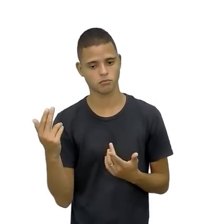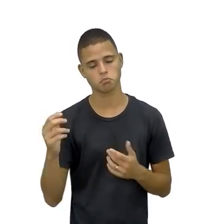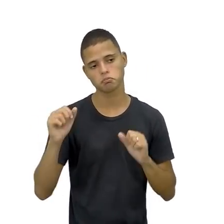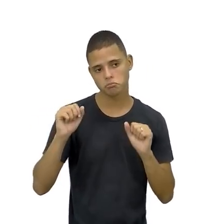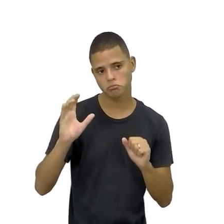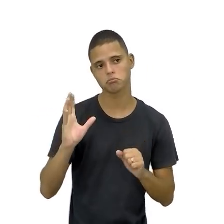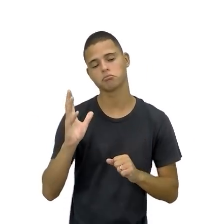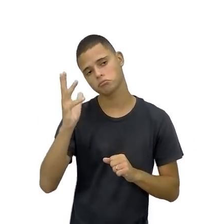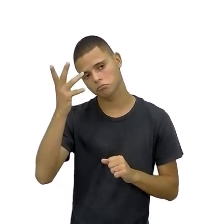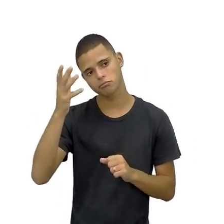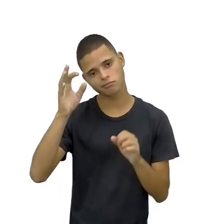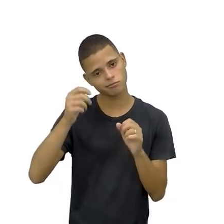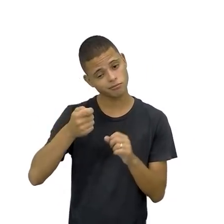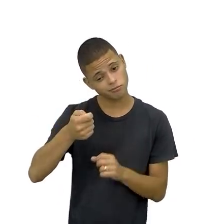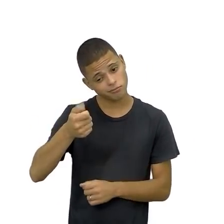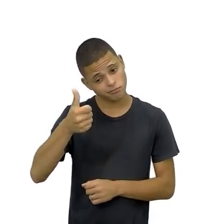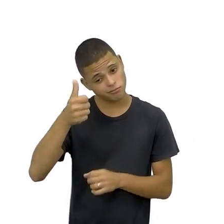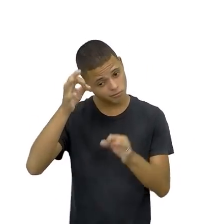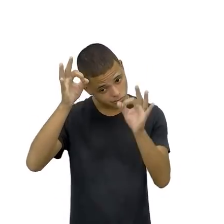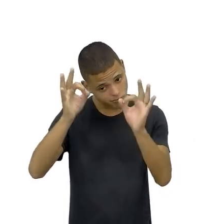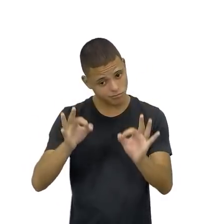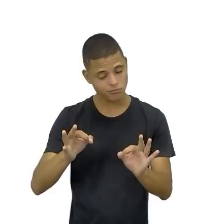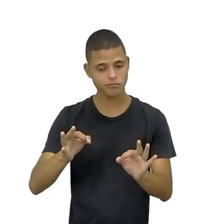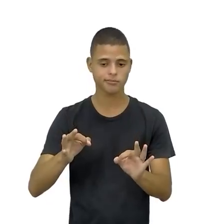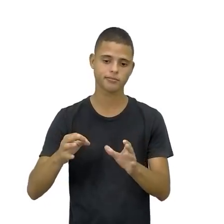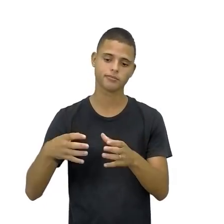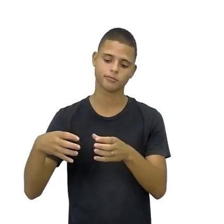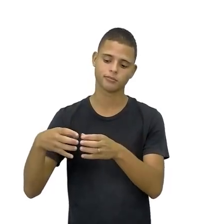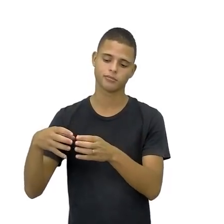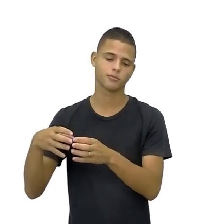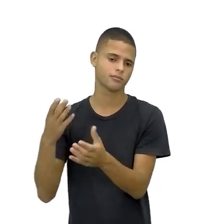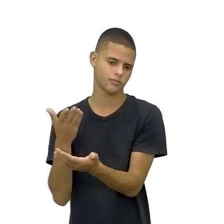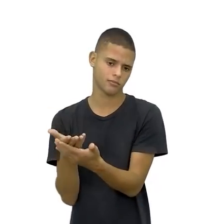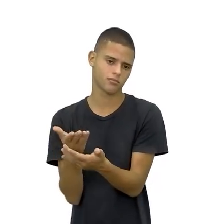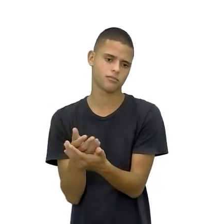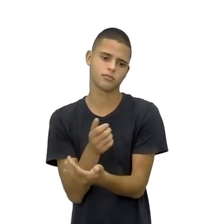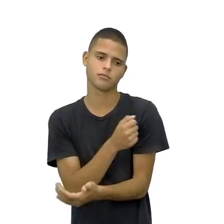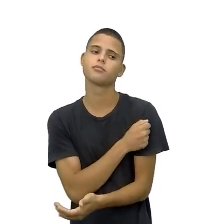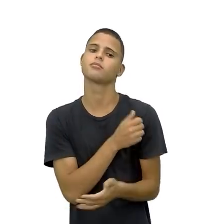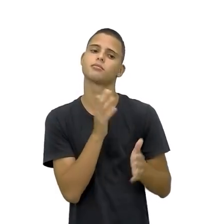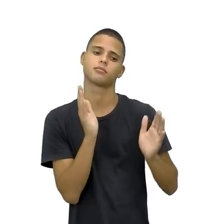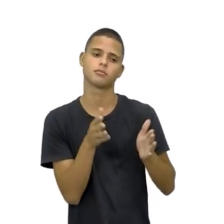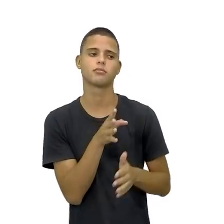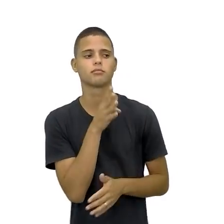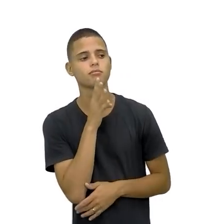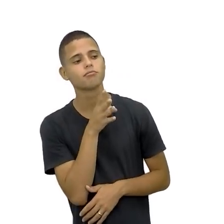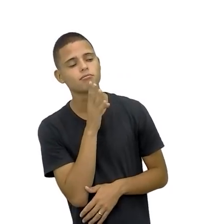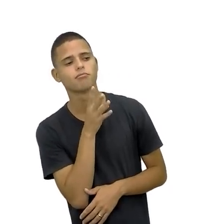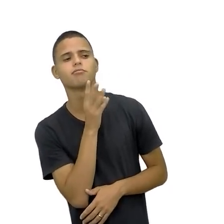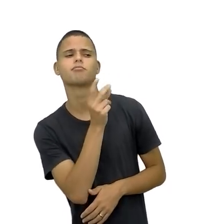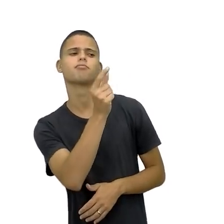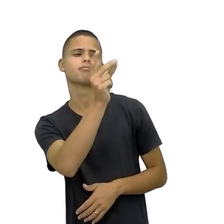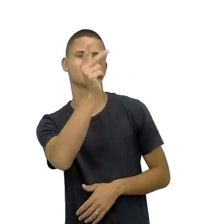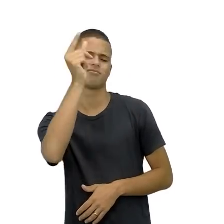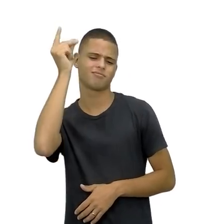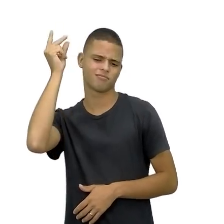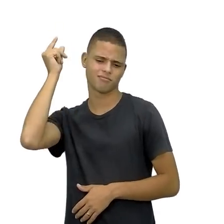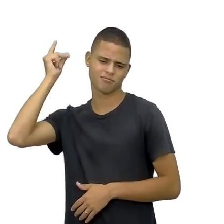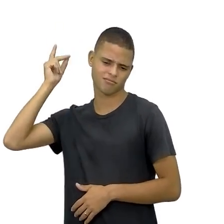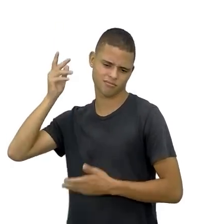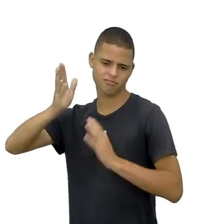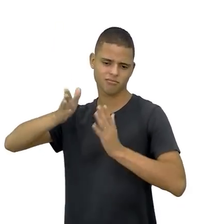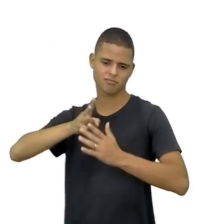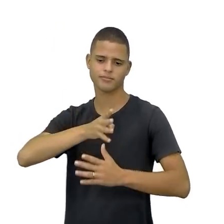muito provavelmente, a turma já, os estudantes já se conheçam, né, porque vem ao longo dos outros anos de